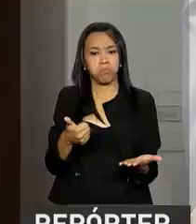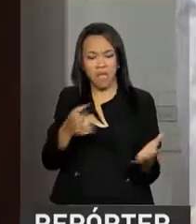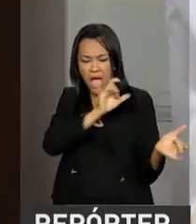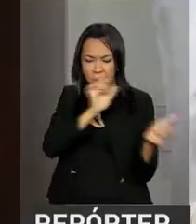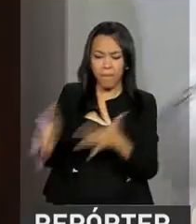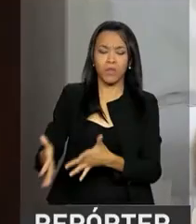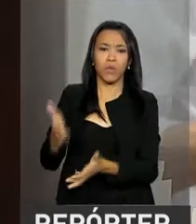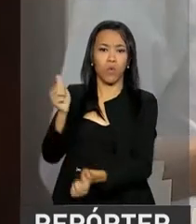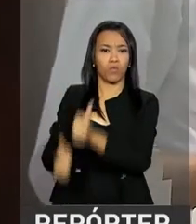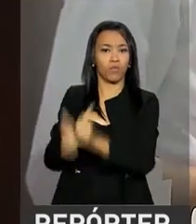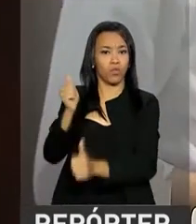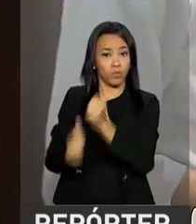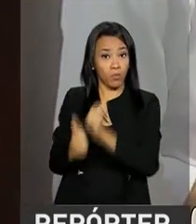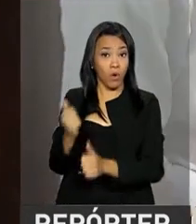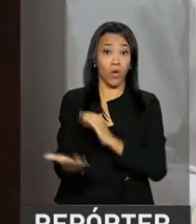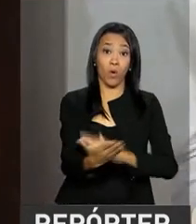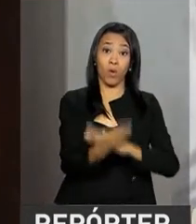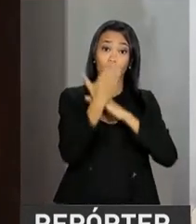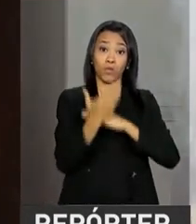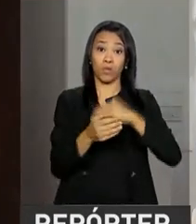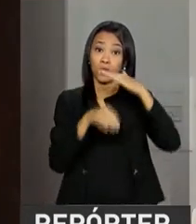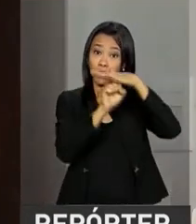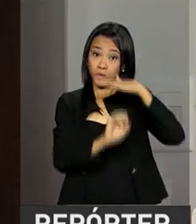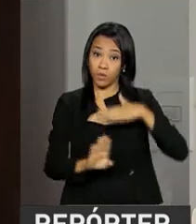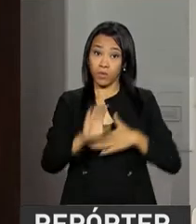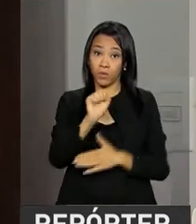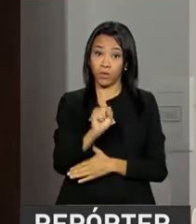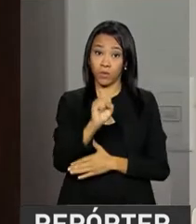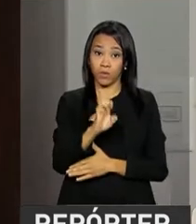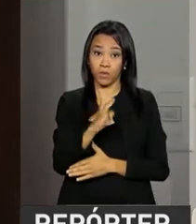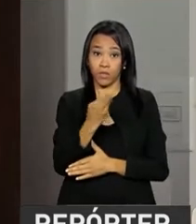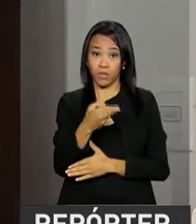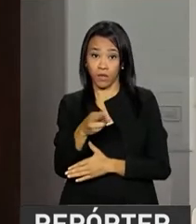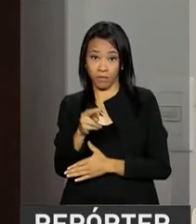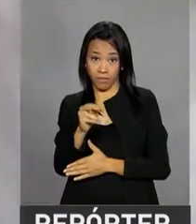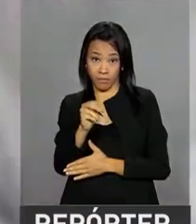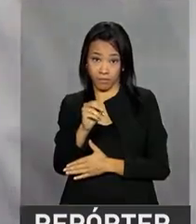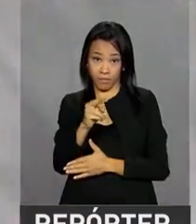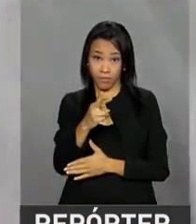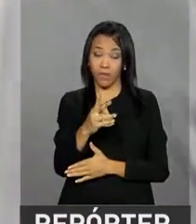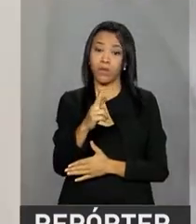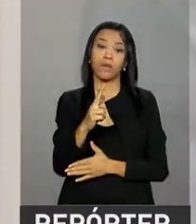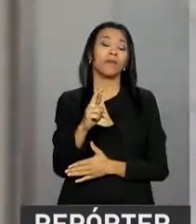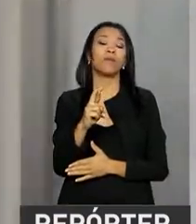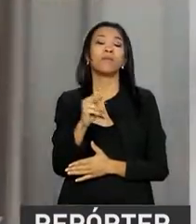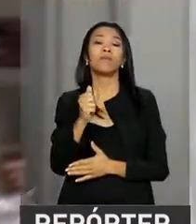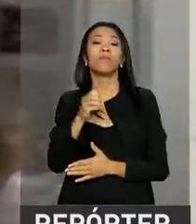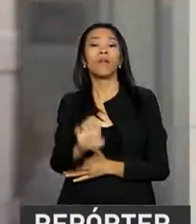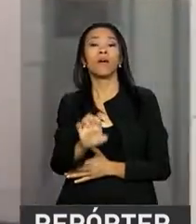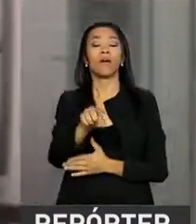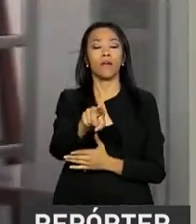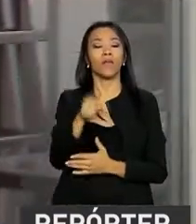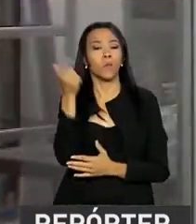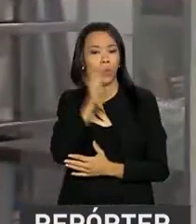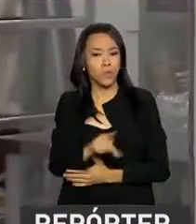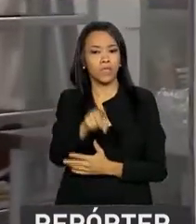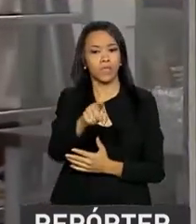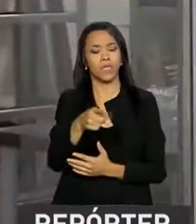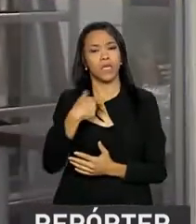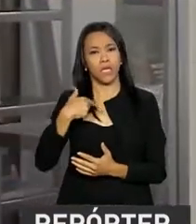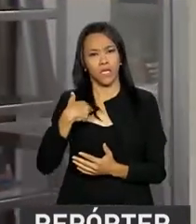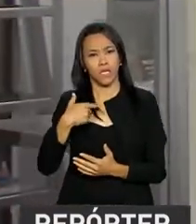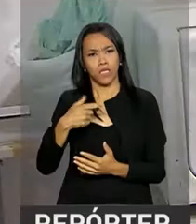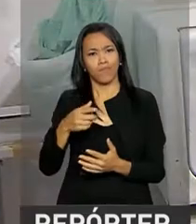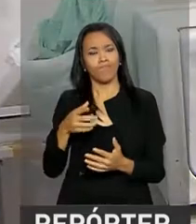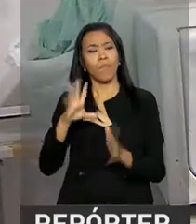e com a ajuda do sebrae se transformou em um empreendedor individual após formalizar alexandre optou pelo